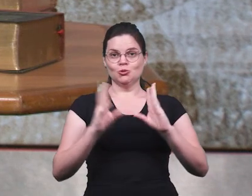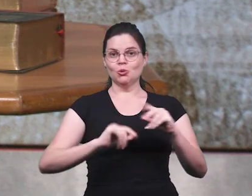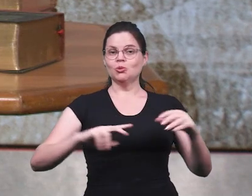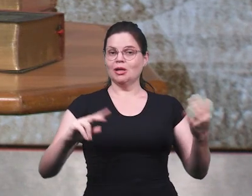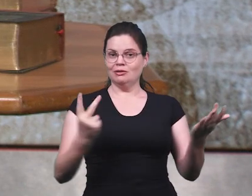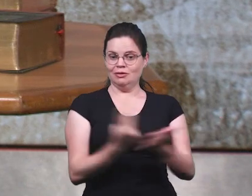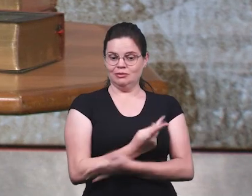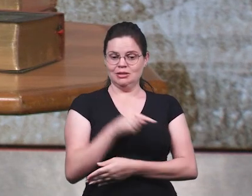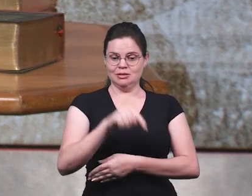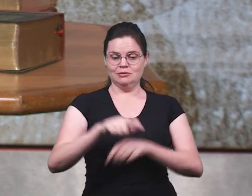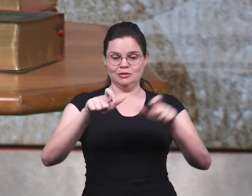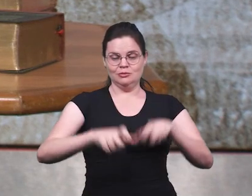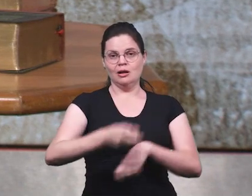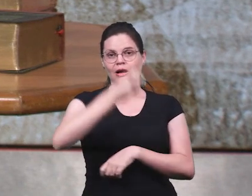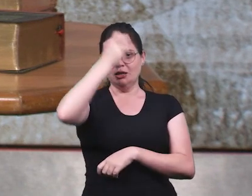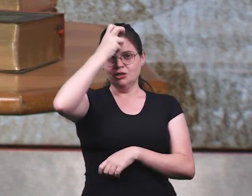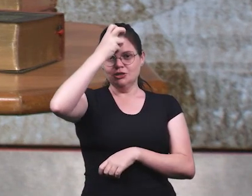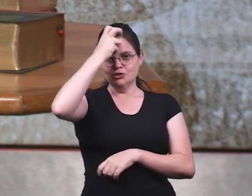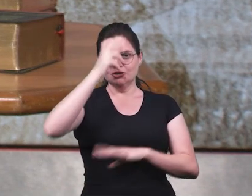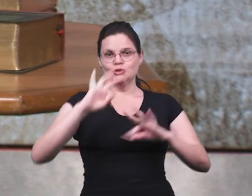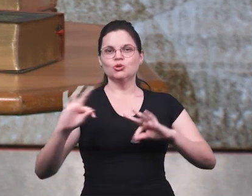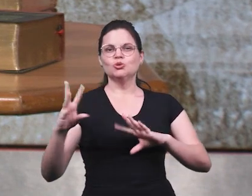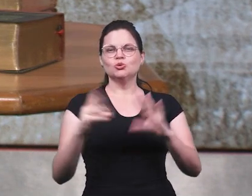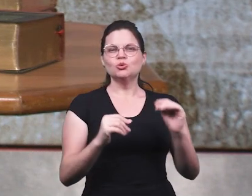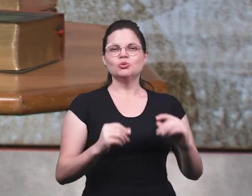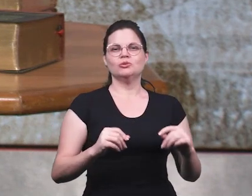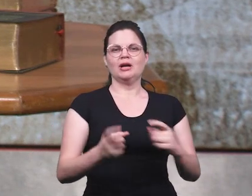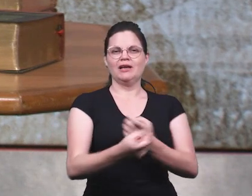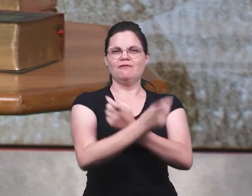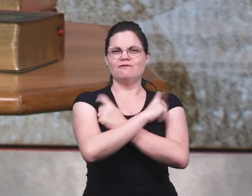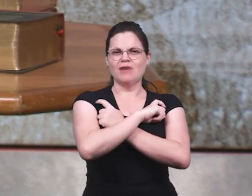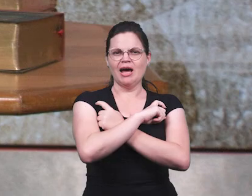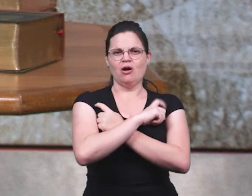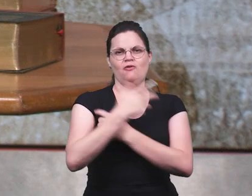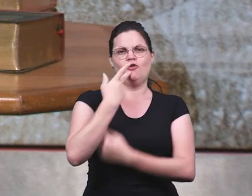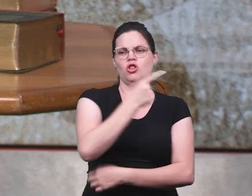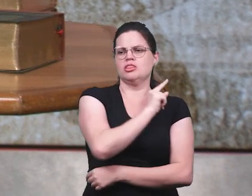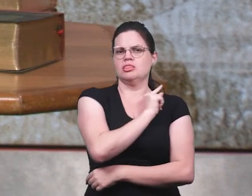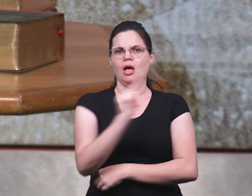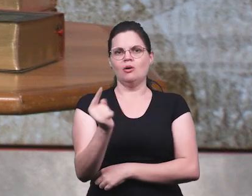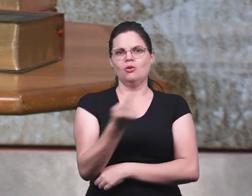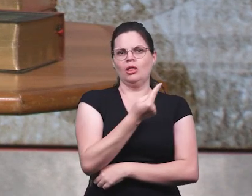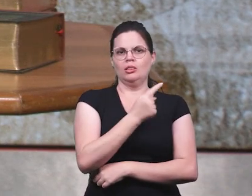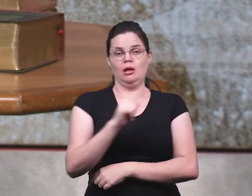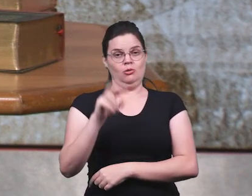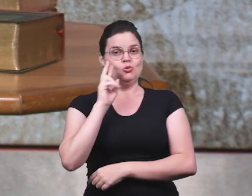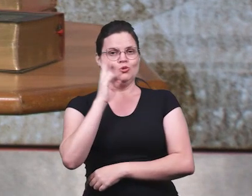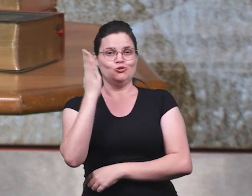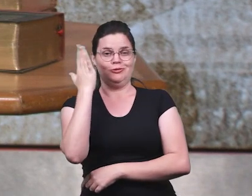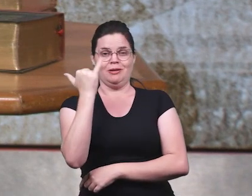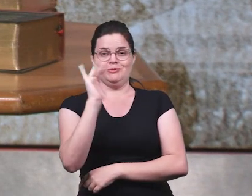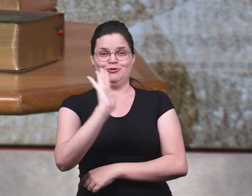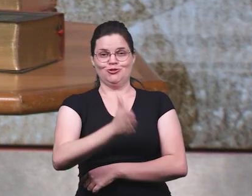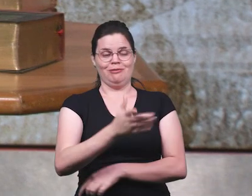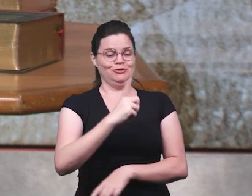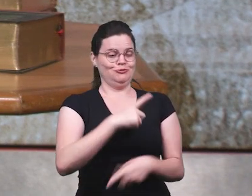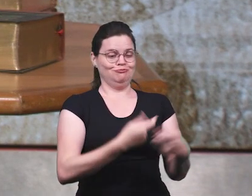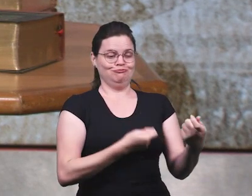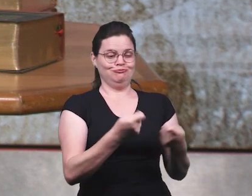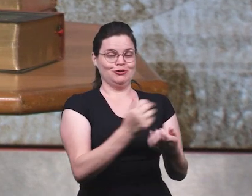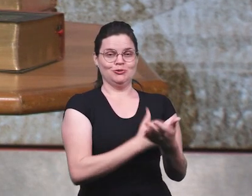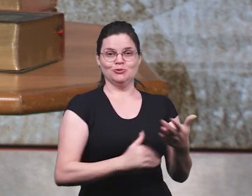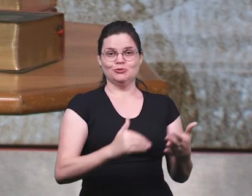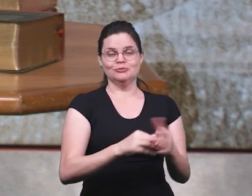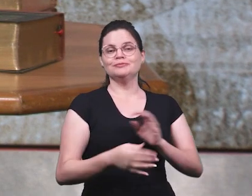naquele tempo, as negativas de Faraó, estava tudo sob o domínio do Senhor. Então, nós temos